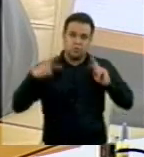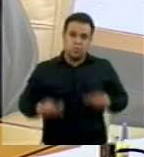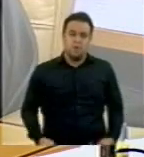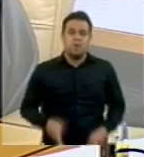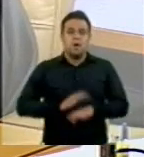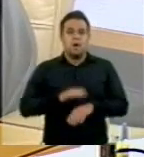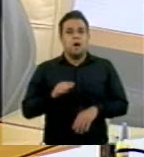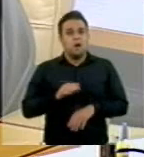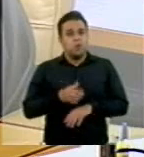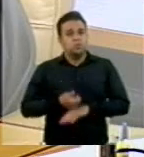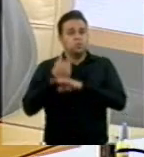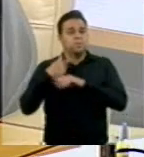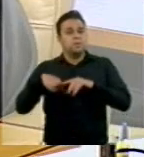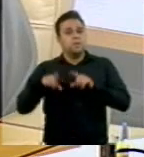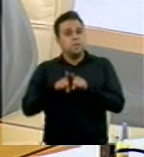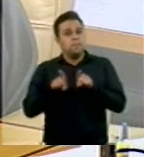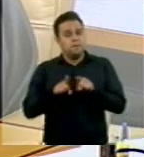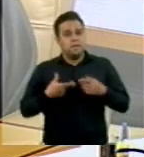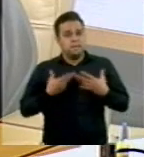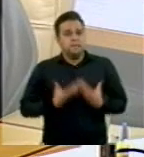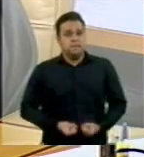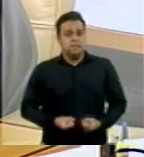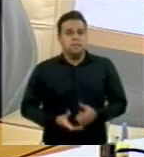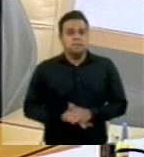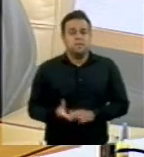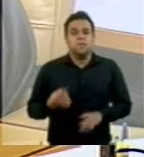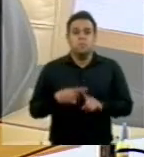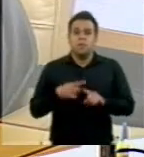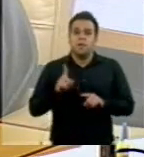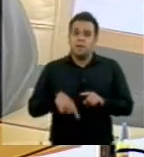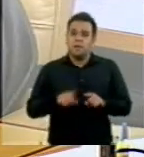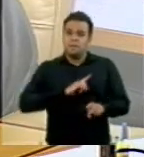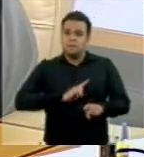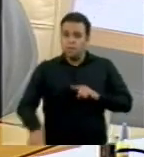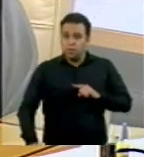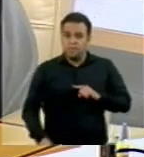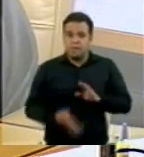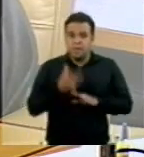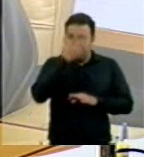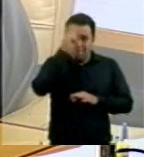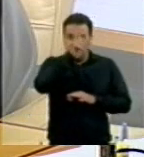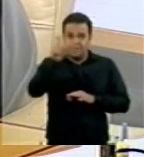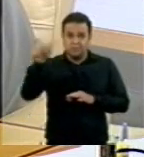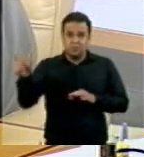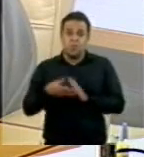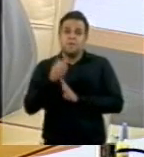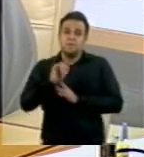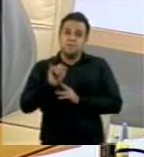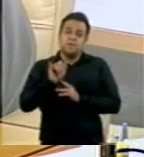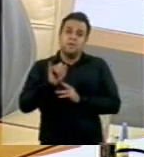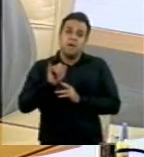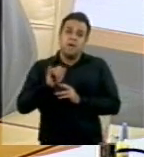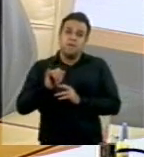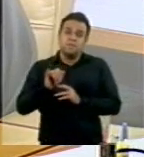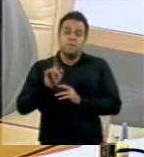e reconhecimento, porque impede que pessoas por ela abrangidas